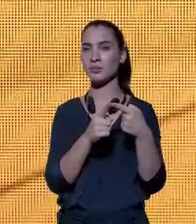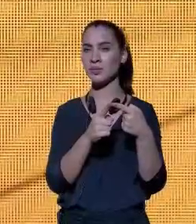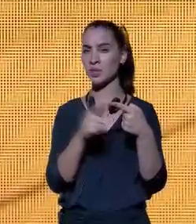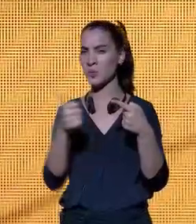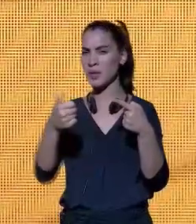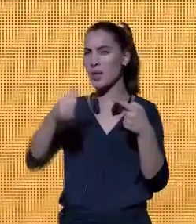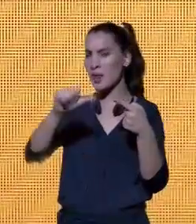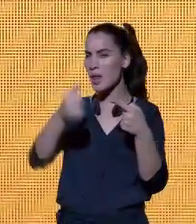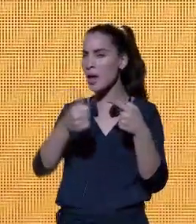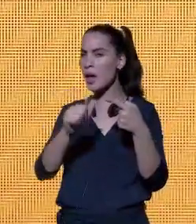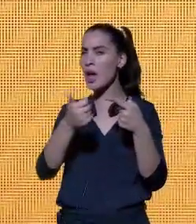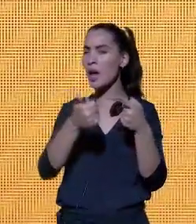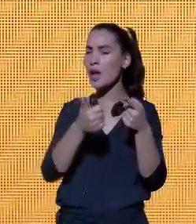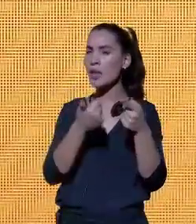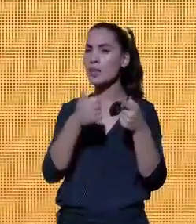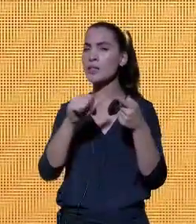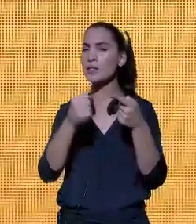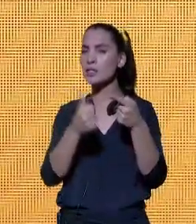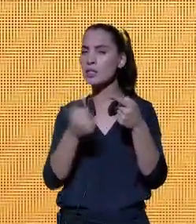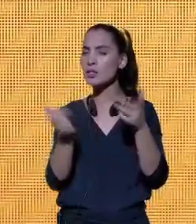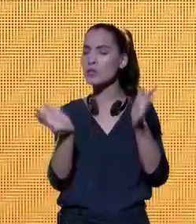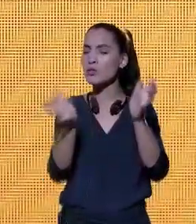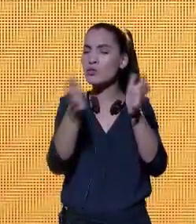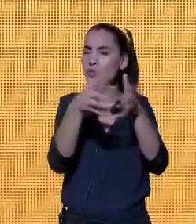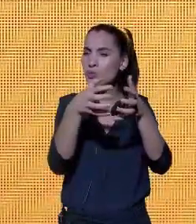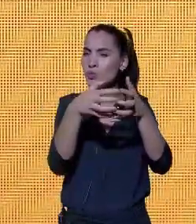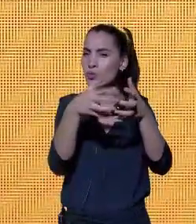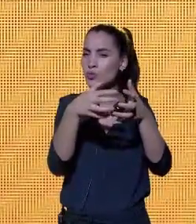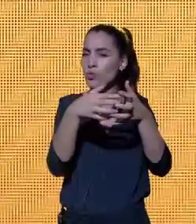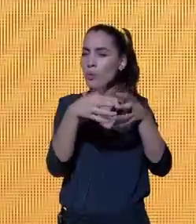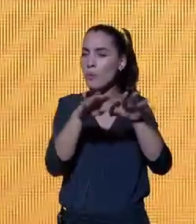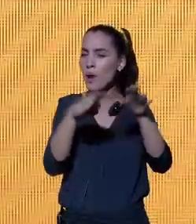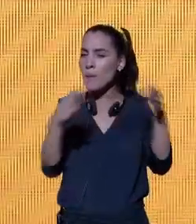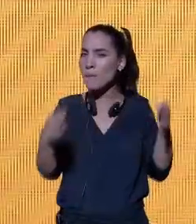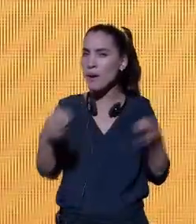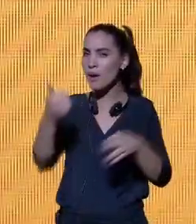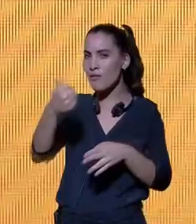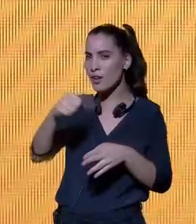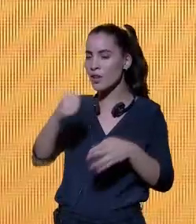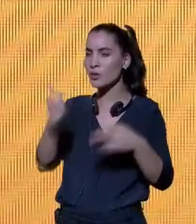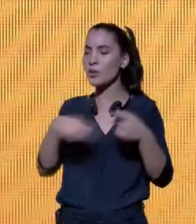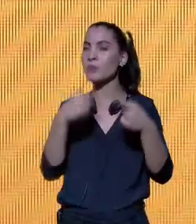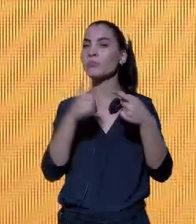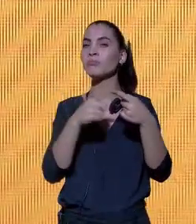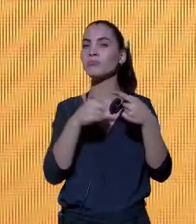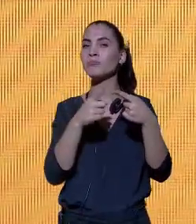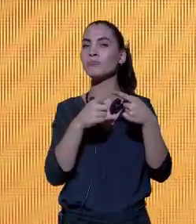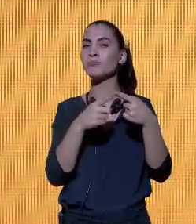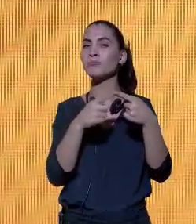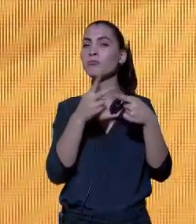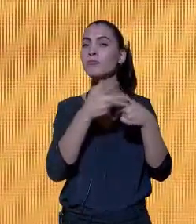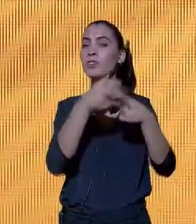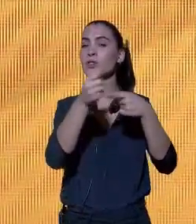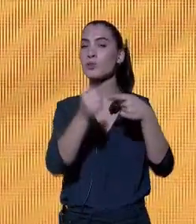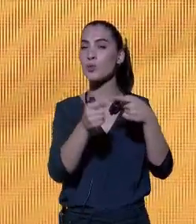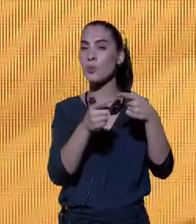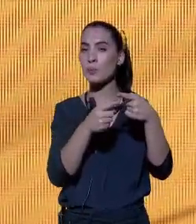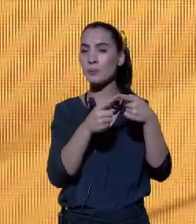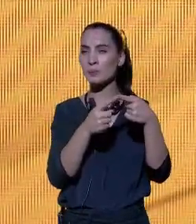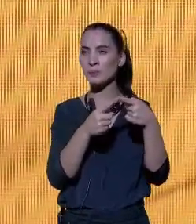análise feita em conjunto pela banca examinadora, o vencedor